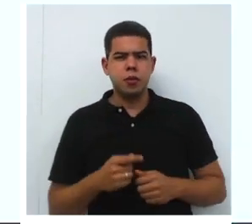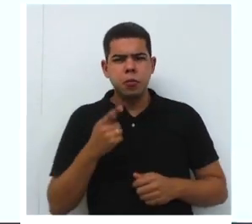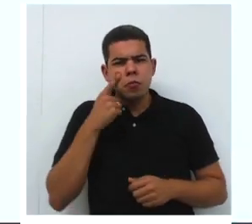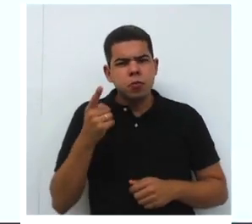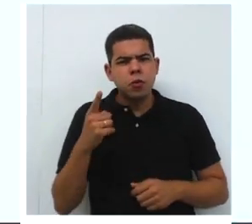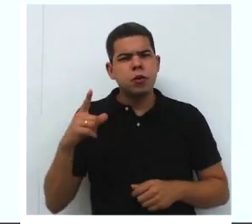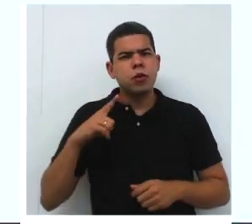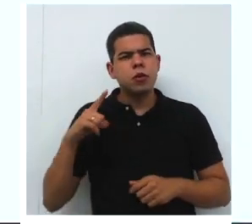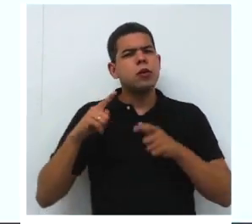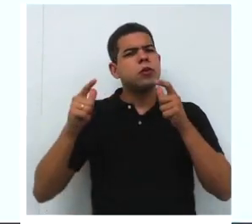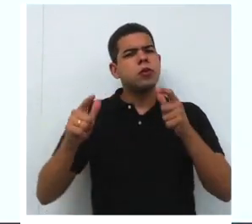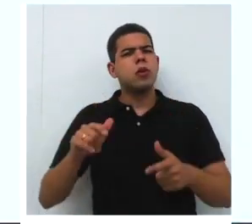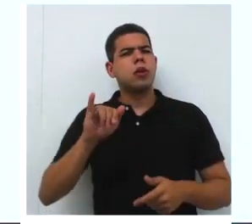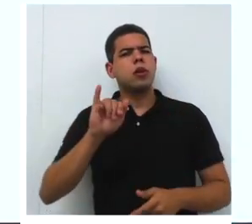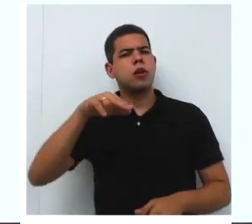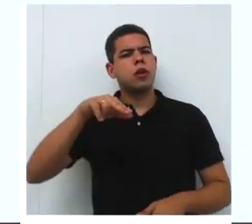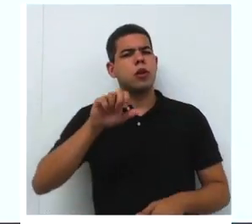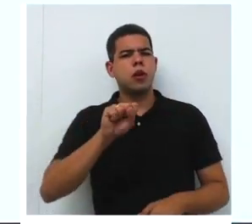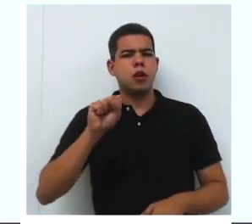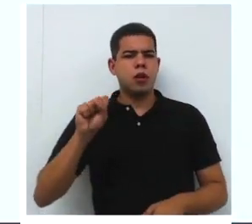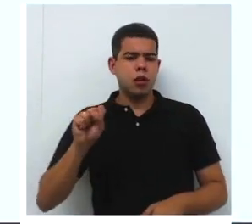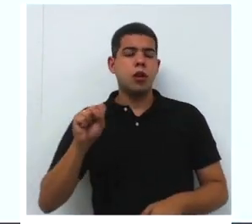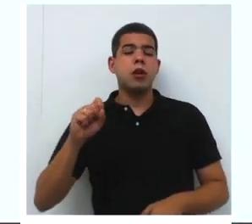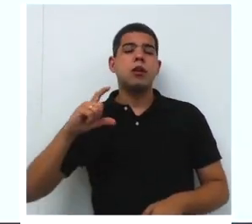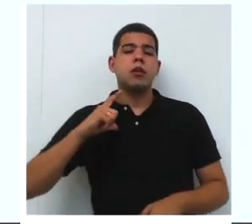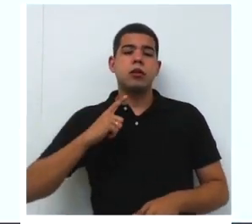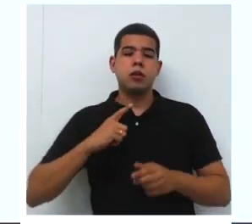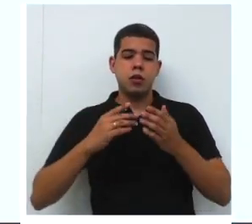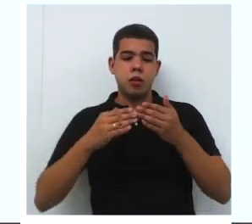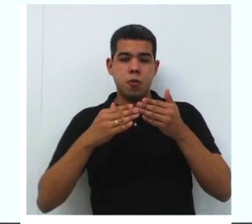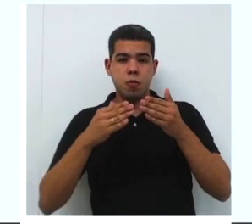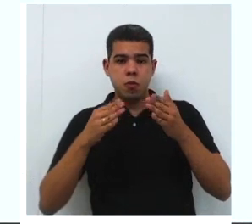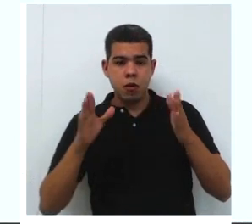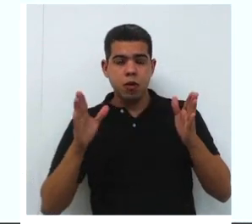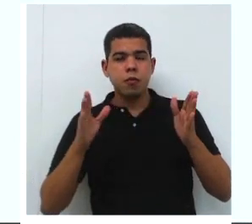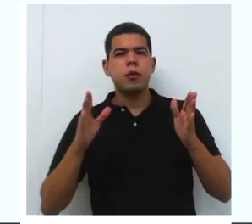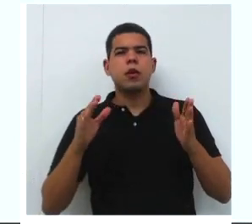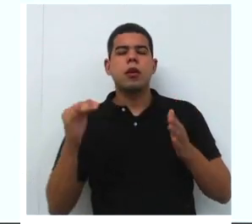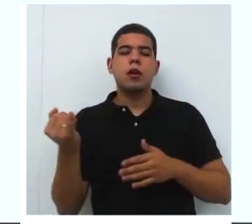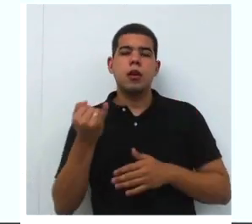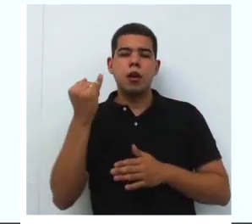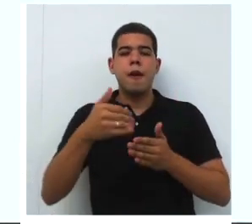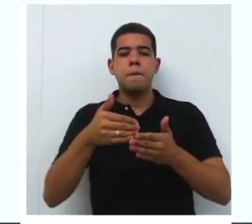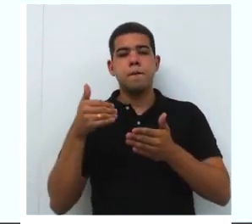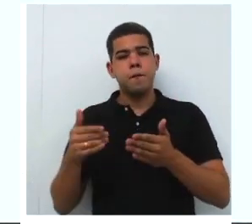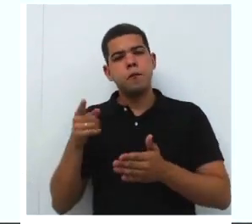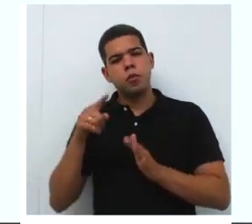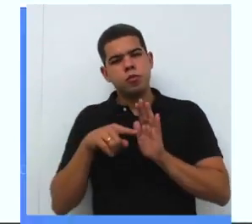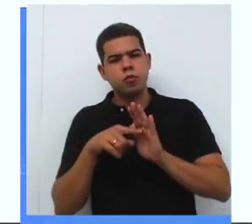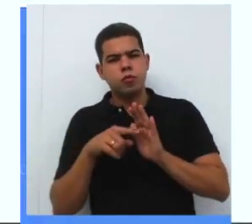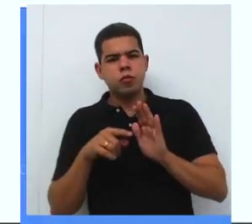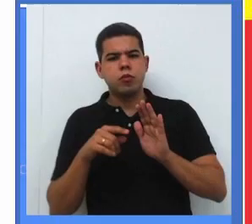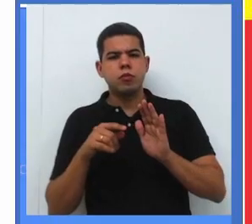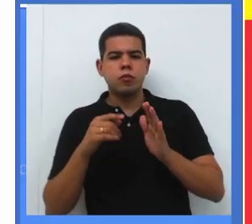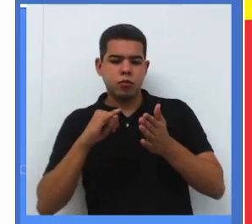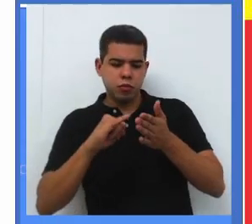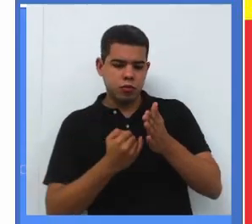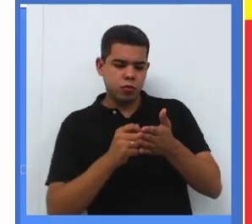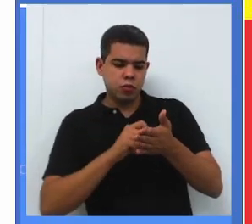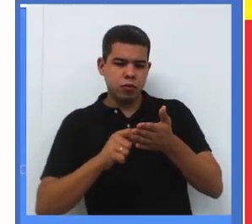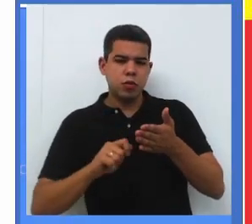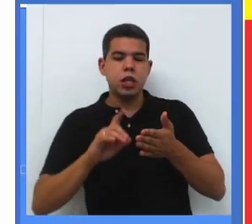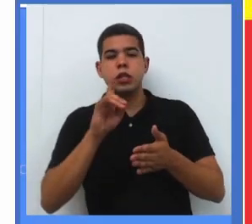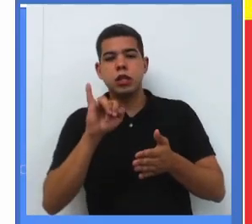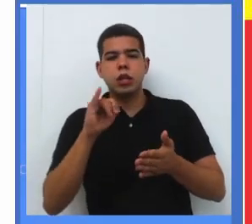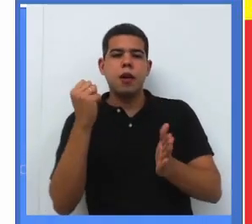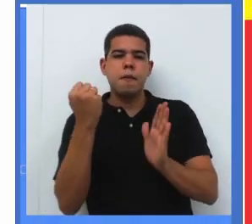do INSS estão começando a abrir. Então, é muito importante isso. Nesse caso, mostra que o